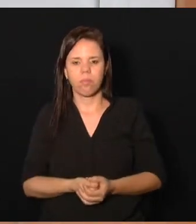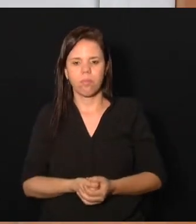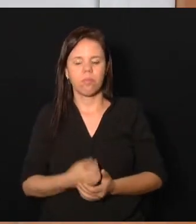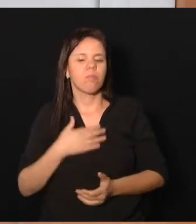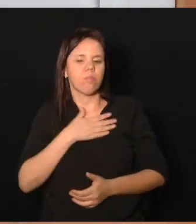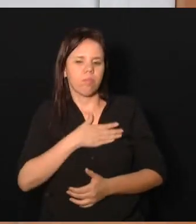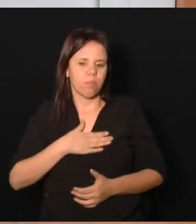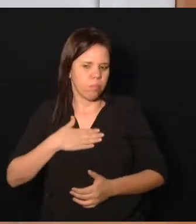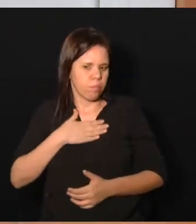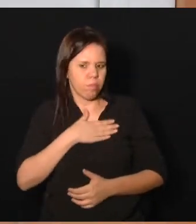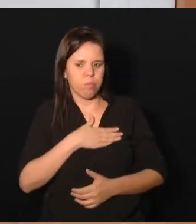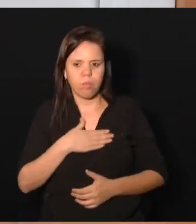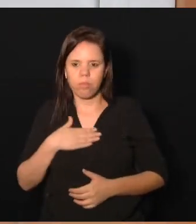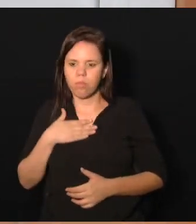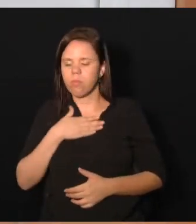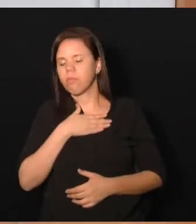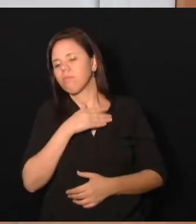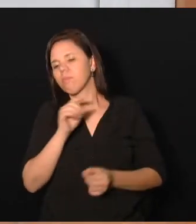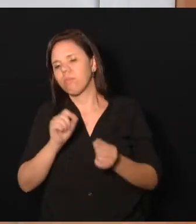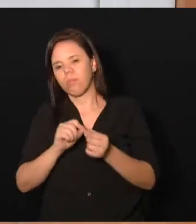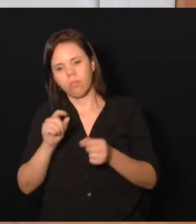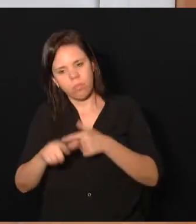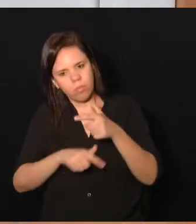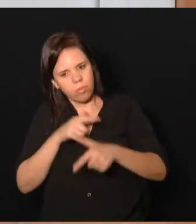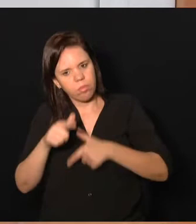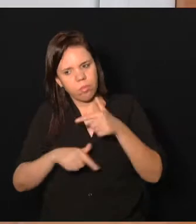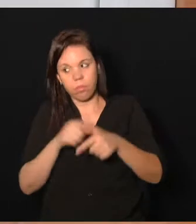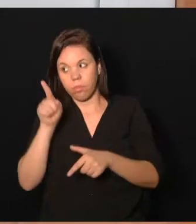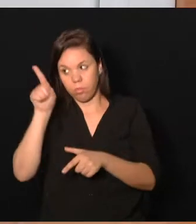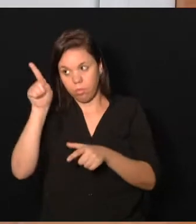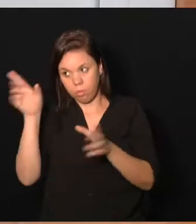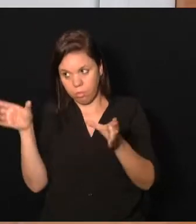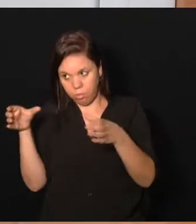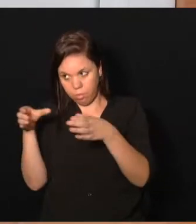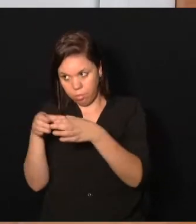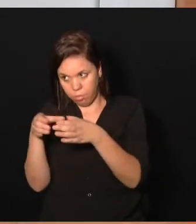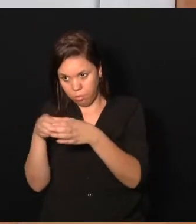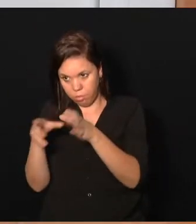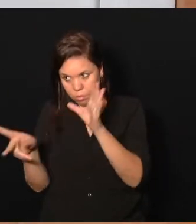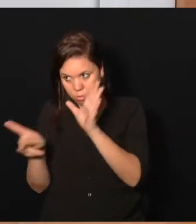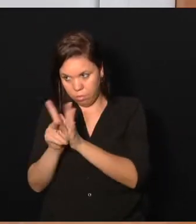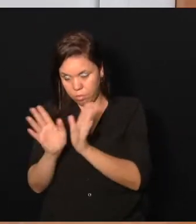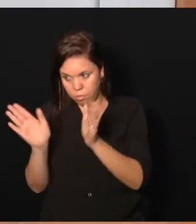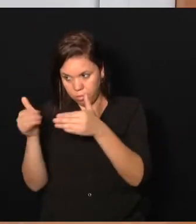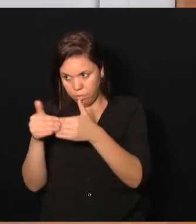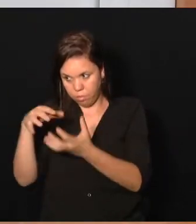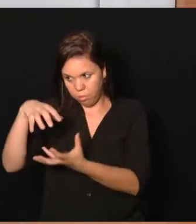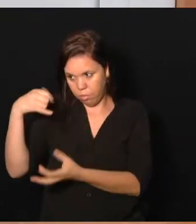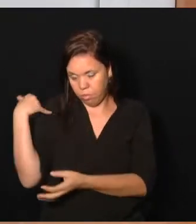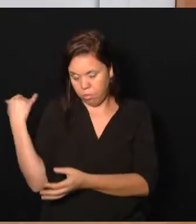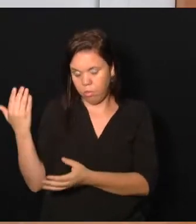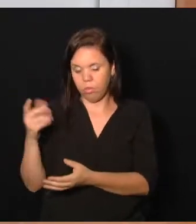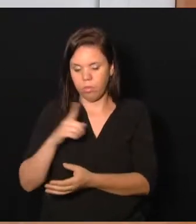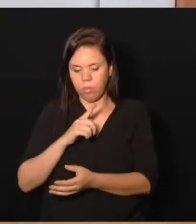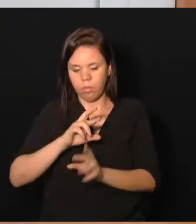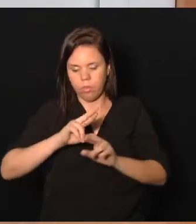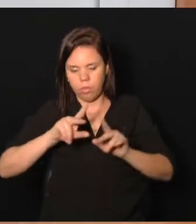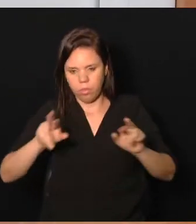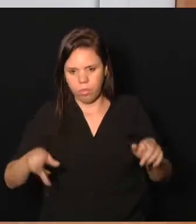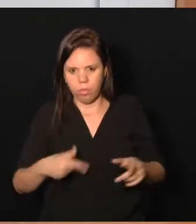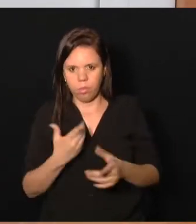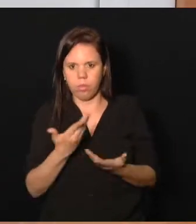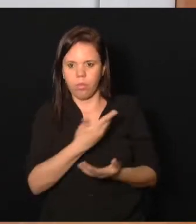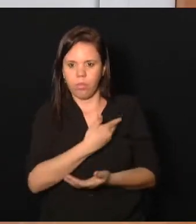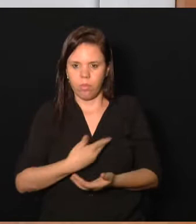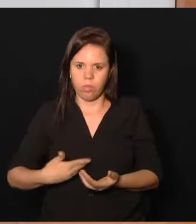Gostamos muito do trabalho que é feito lá no Conselho, porque o Conselho tem uma alternância de cargos, agora o Poder Público que está